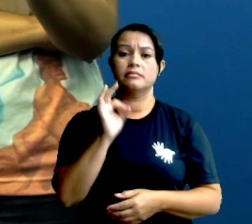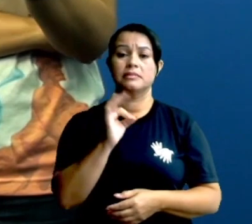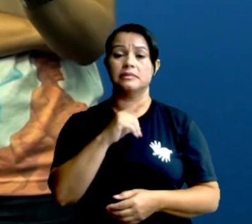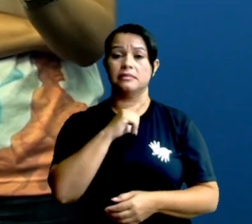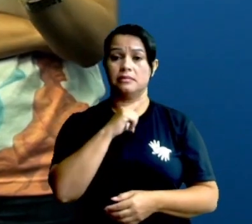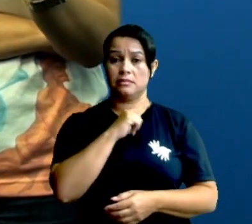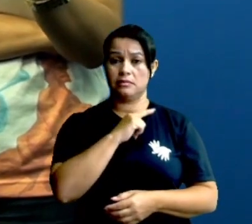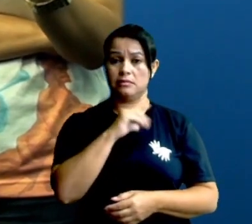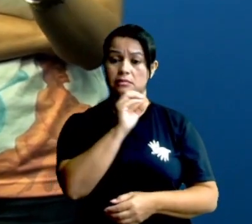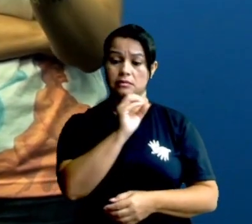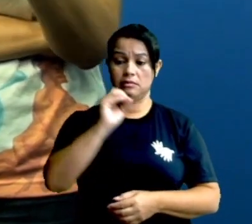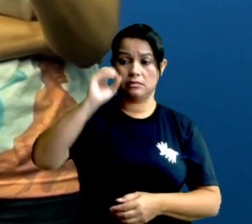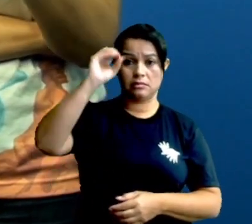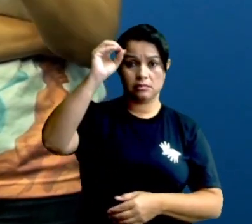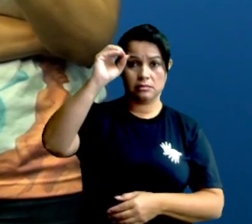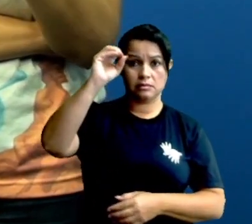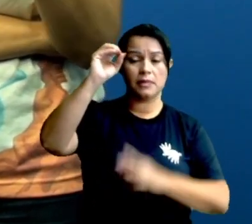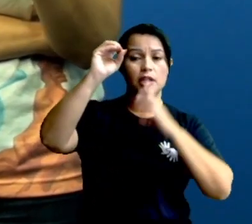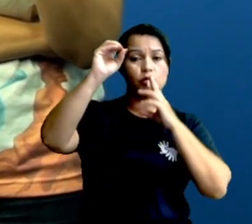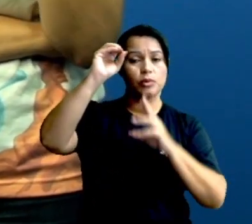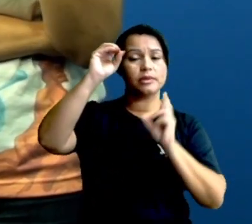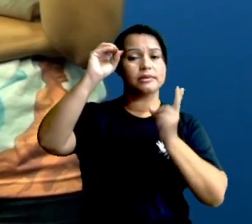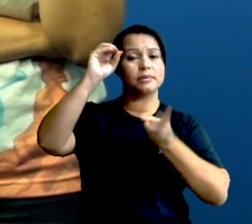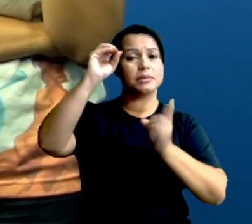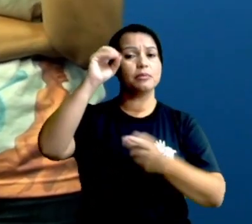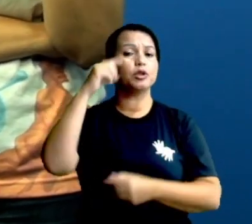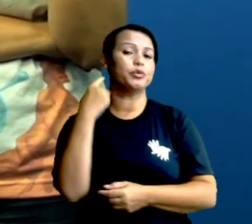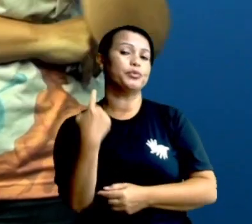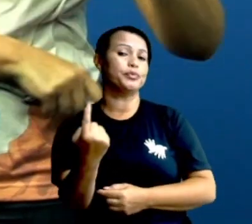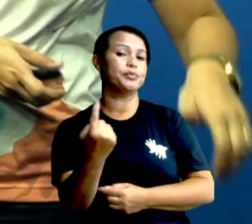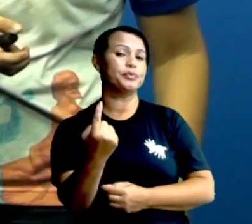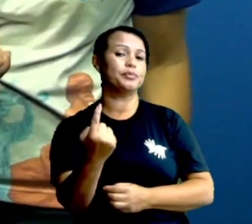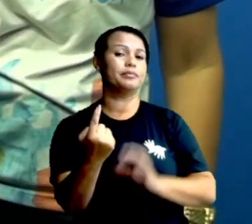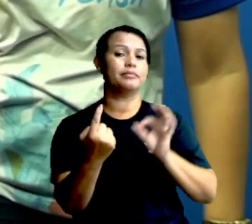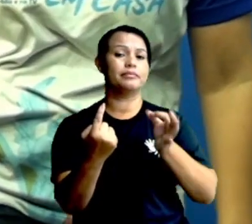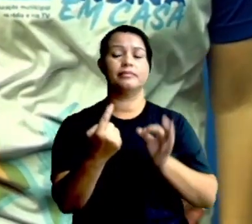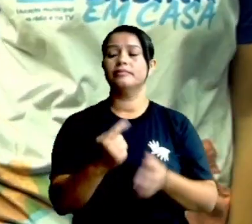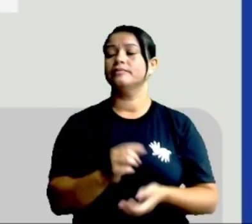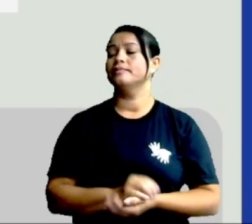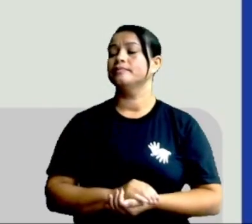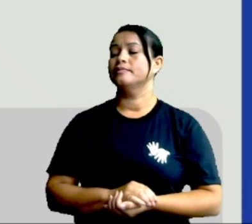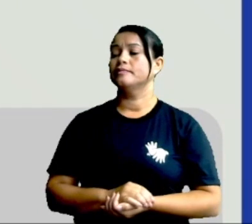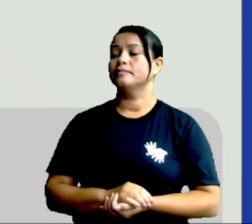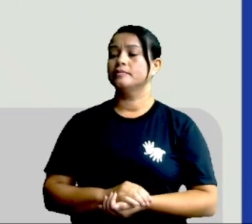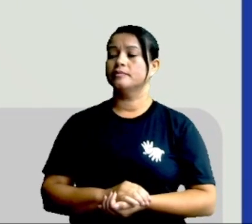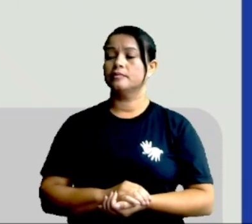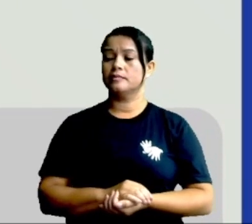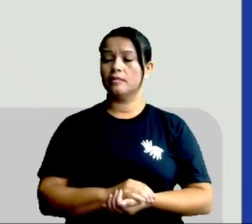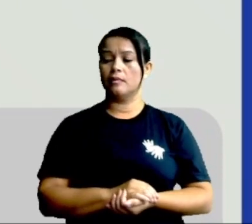Se teve o expoente zero, o resultado é 1, ok?